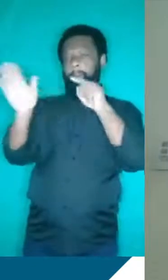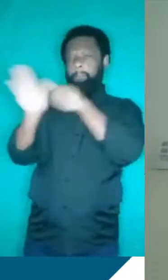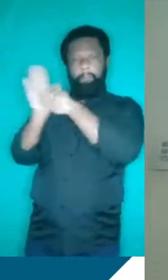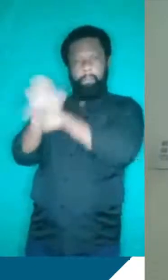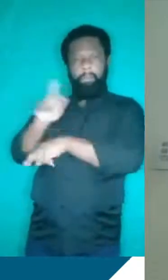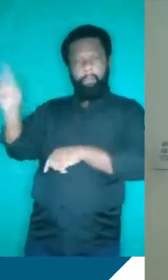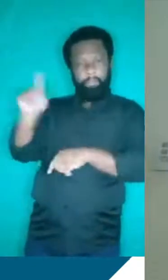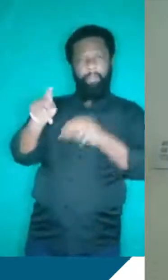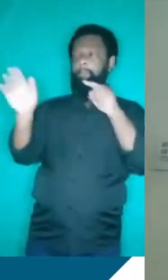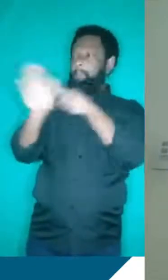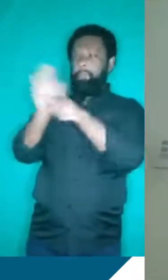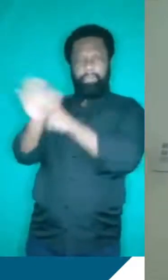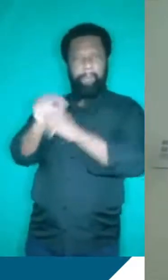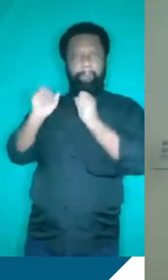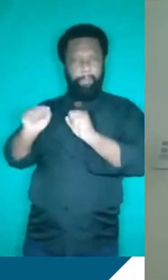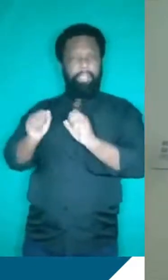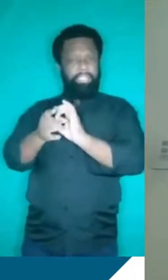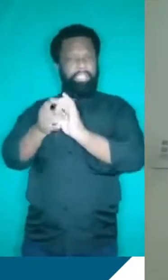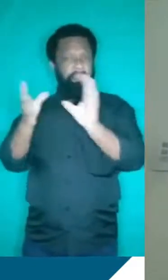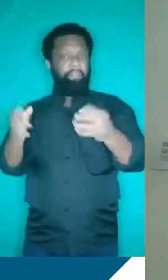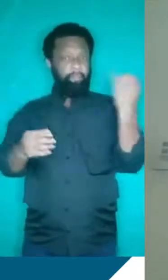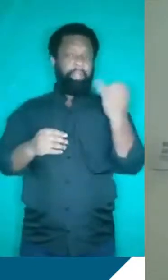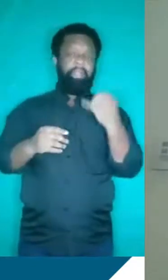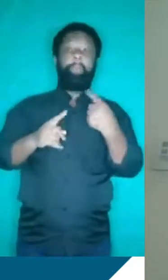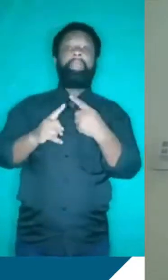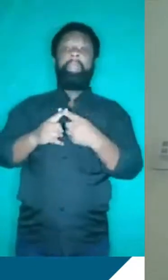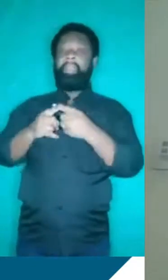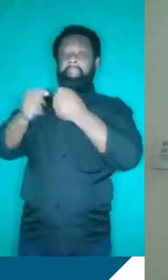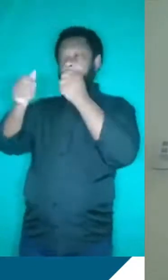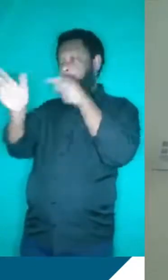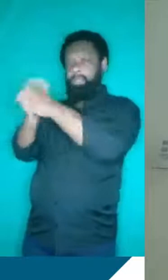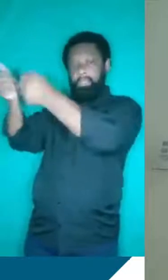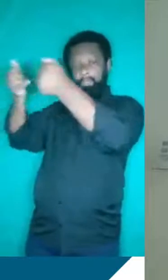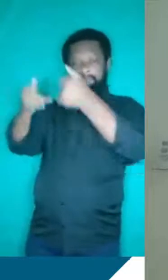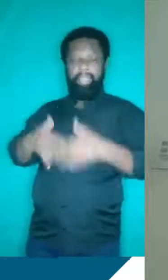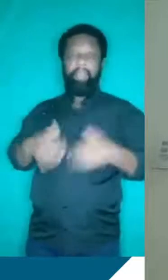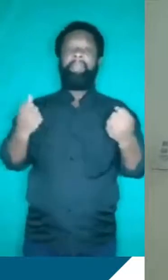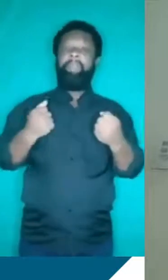tutores, seus respectivos mediadores de física, para que vocês tenham um